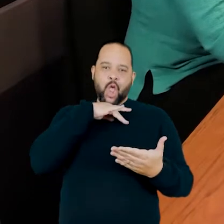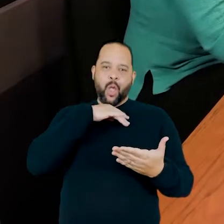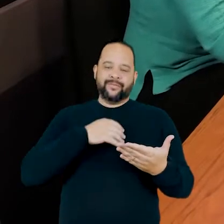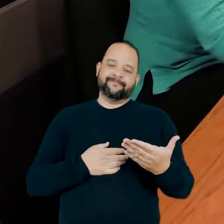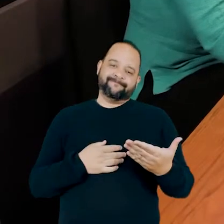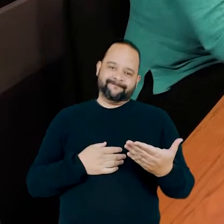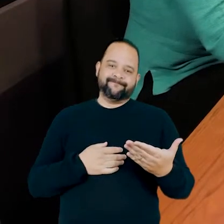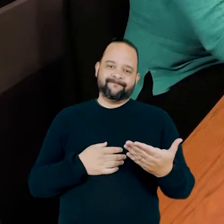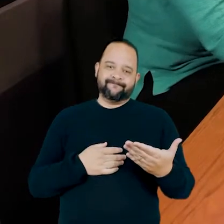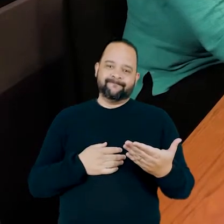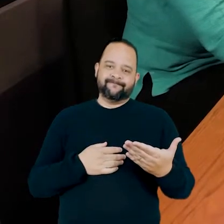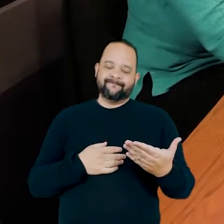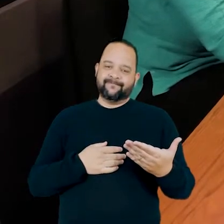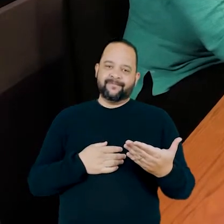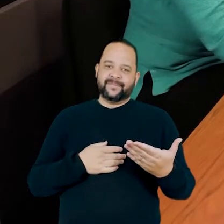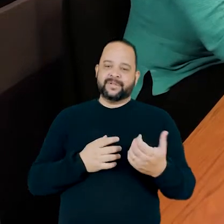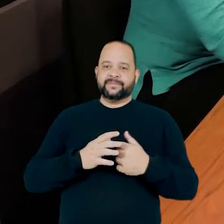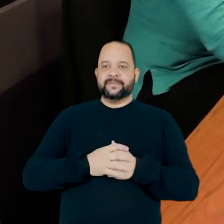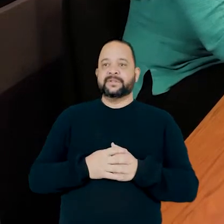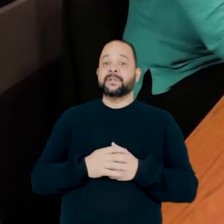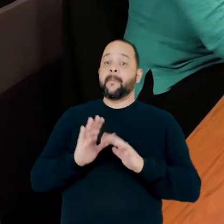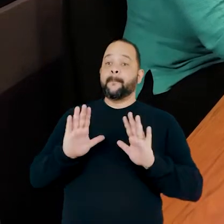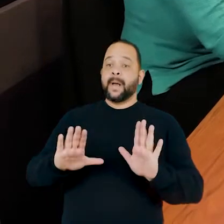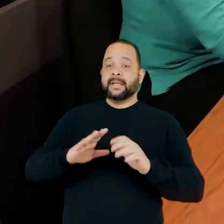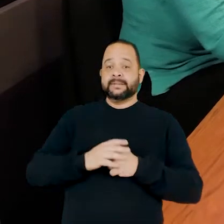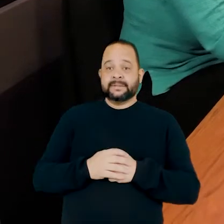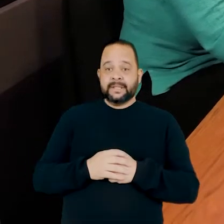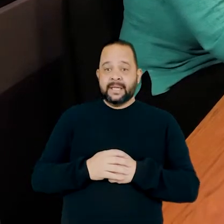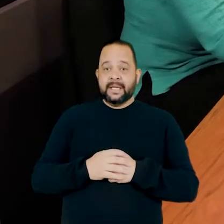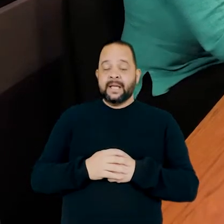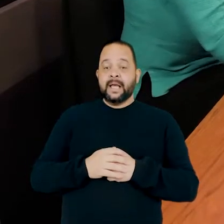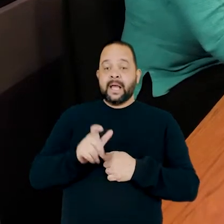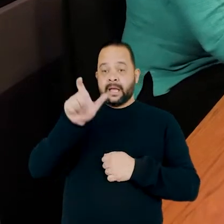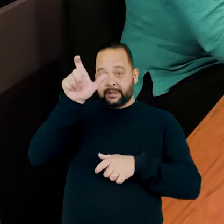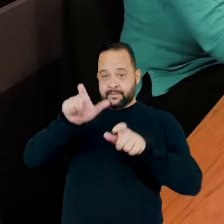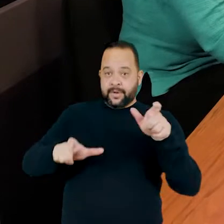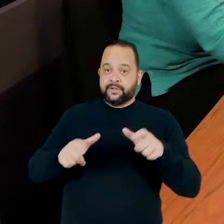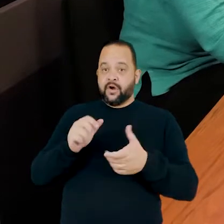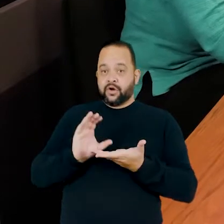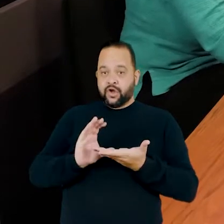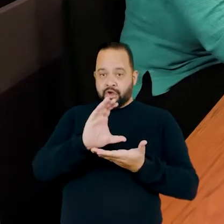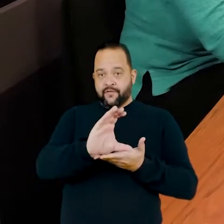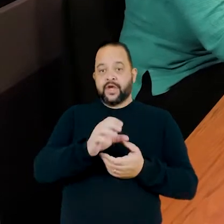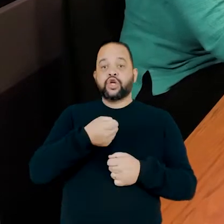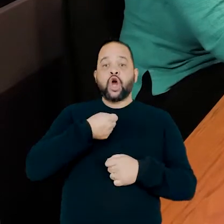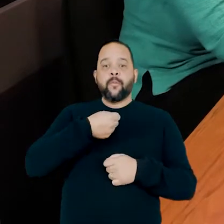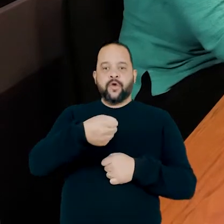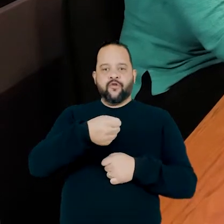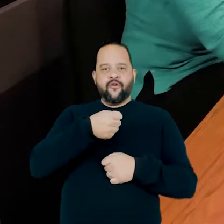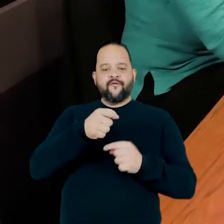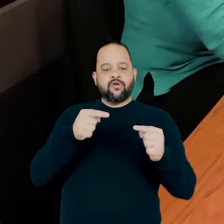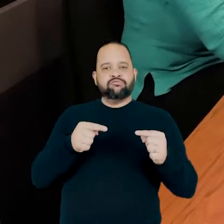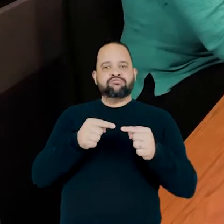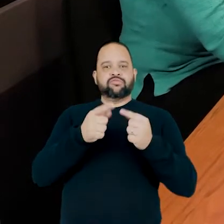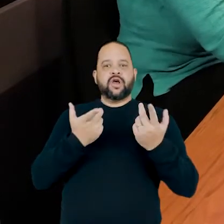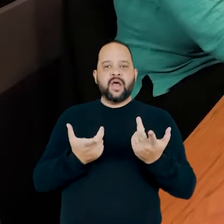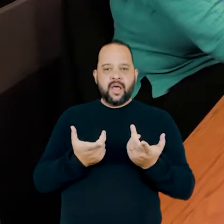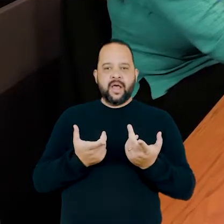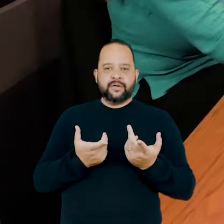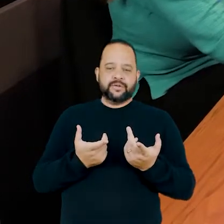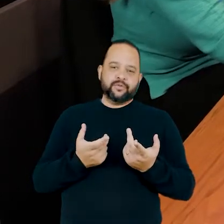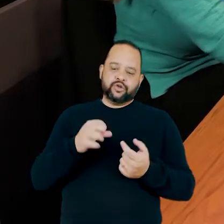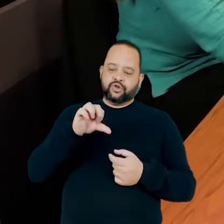especificaram, o híbrido não funciona. Sendo que quem investiu, por exemplo, em microfones certeiros, um MXA